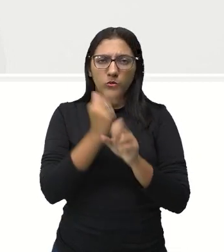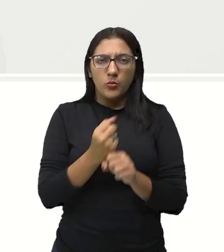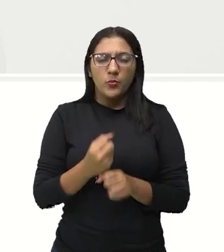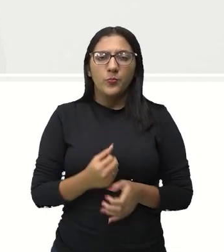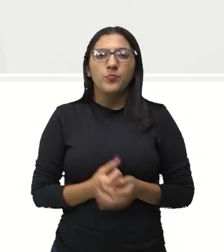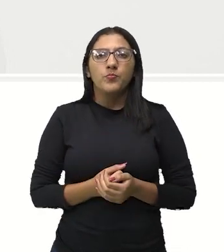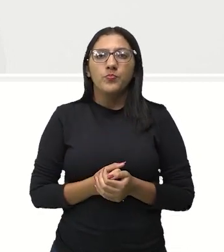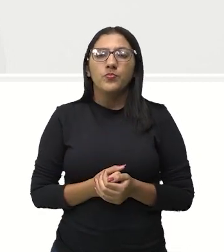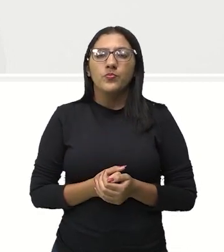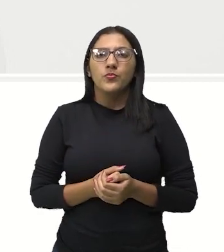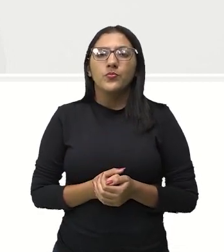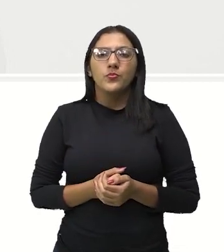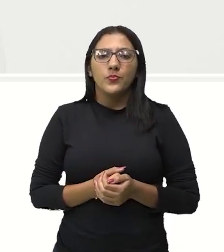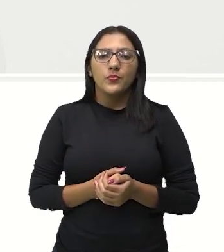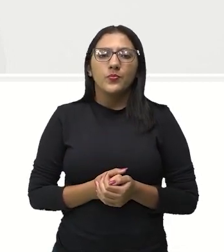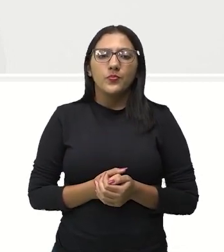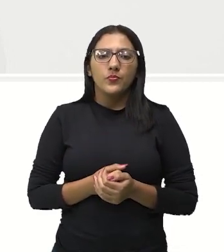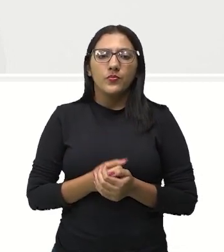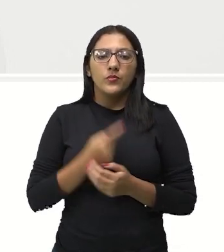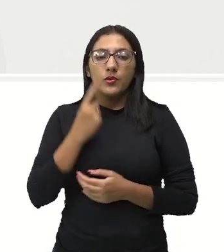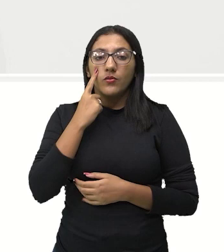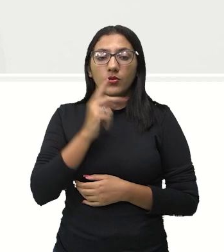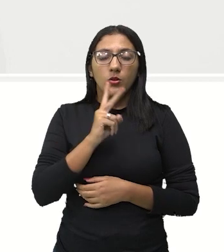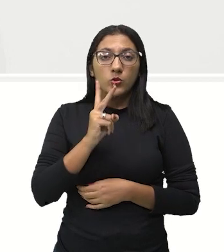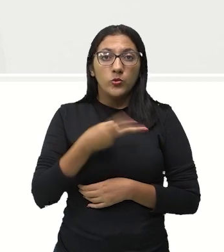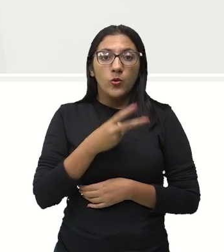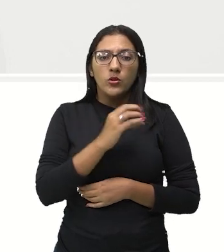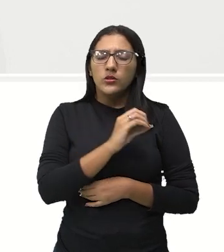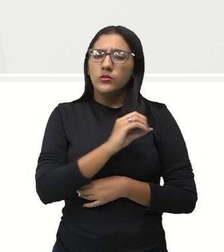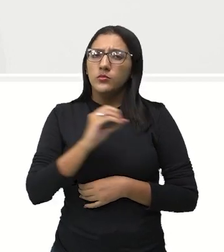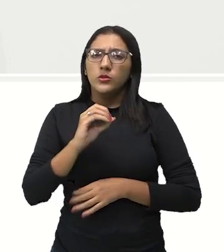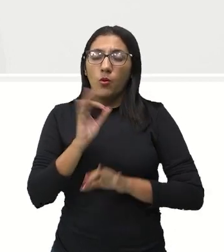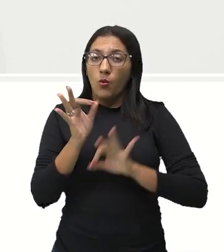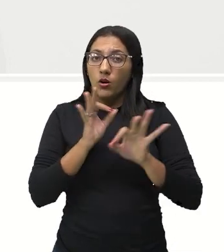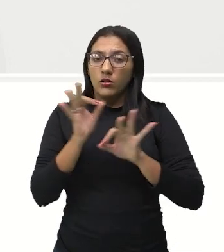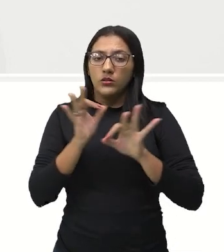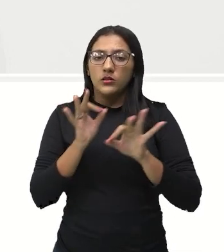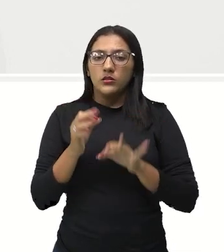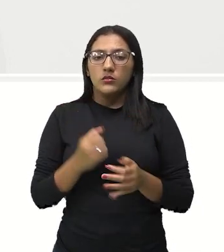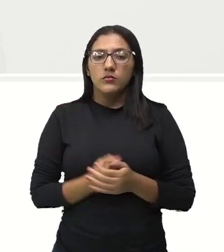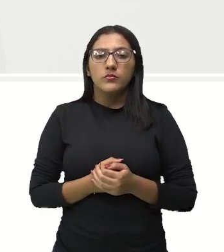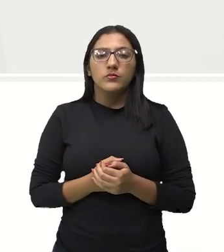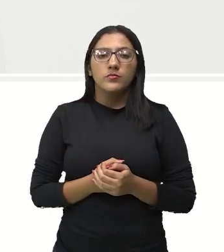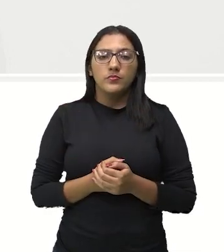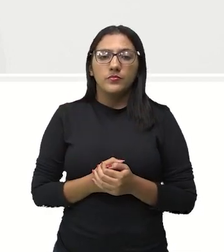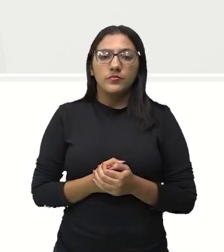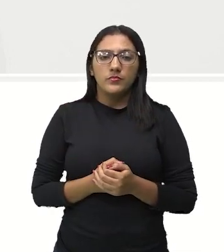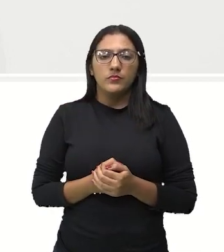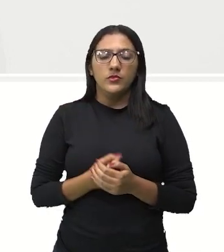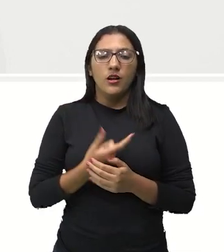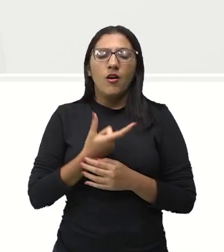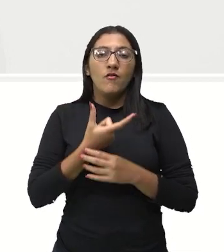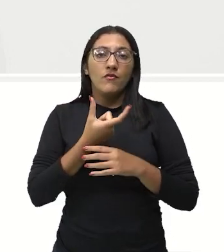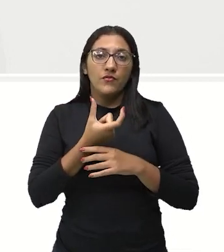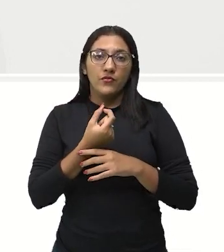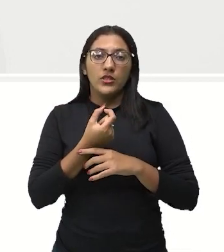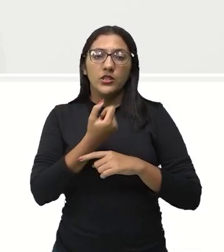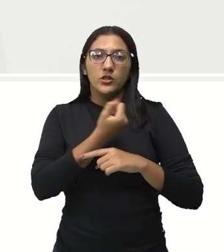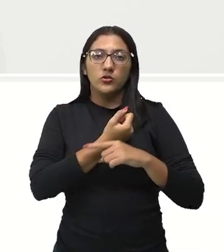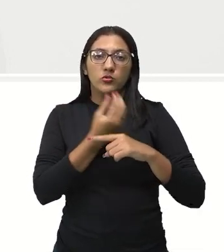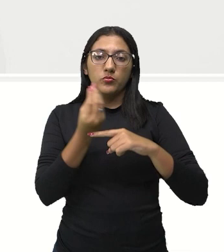igual a 2.000, olha só o que você vai fazer, vezes 20%, é a mesma coisa que 20